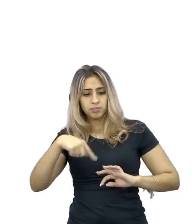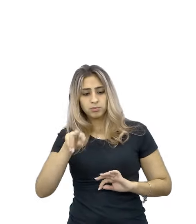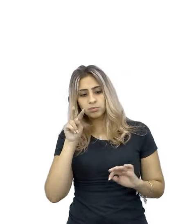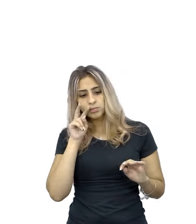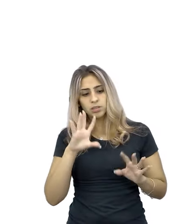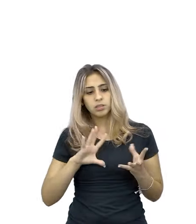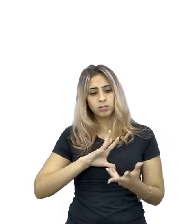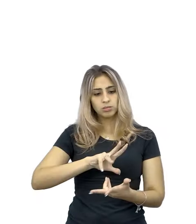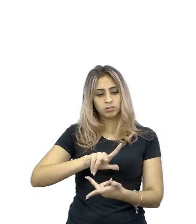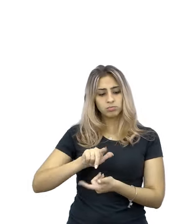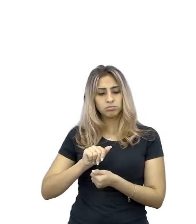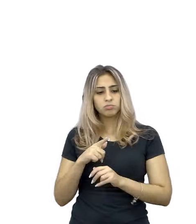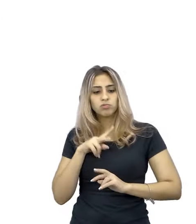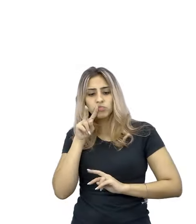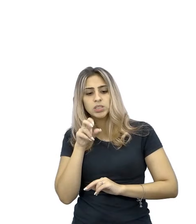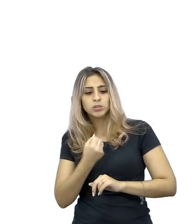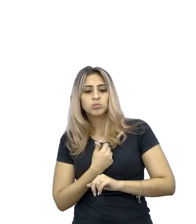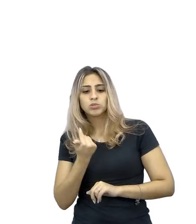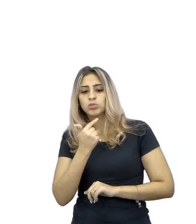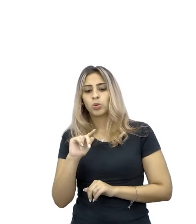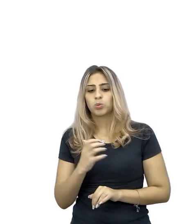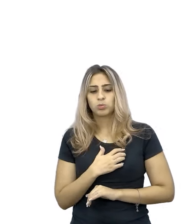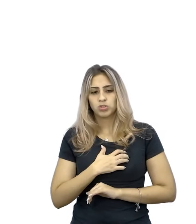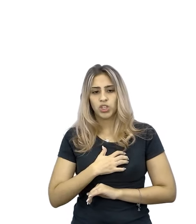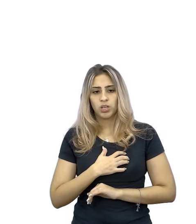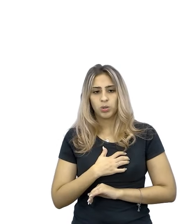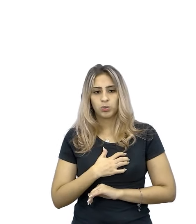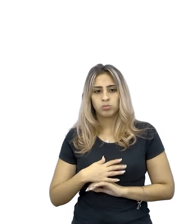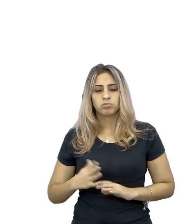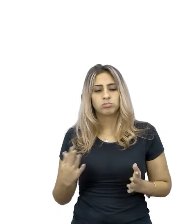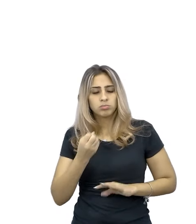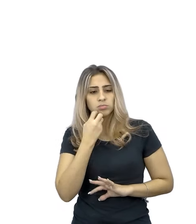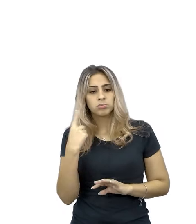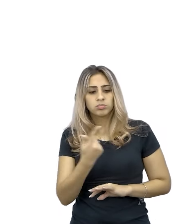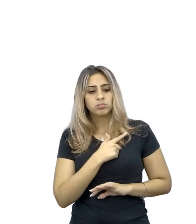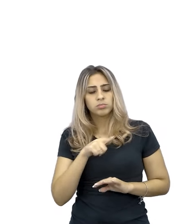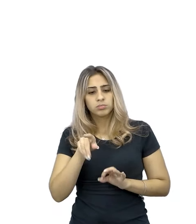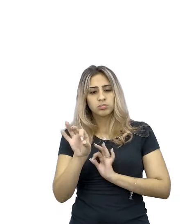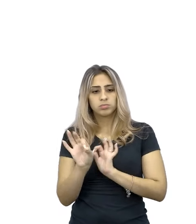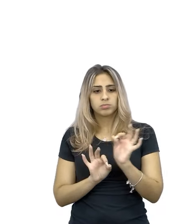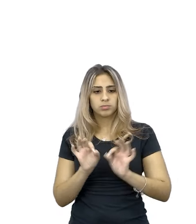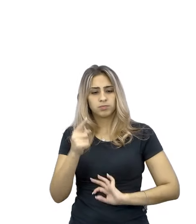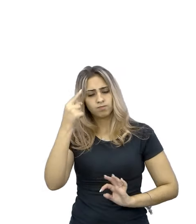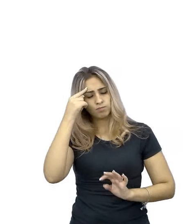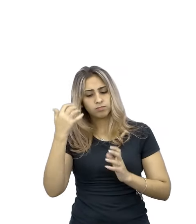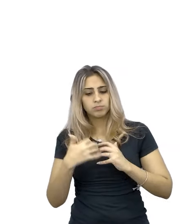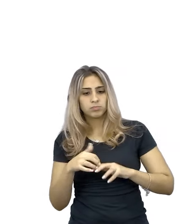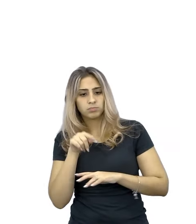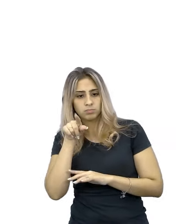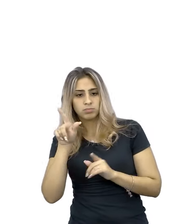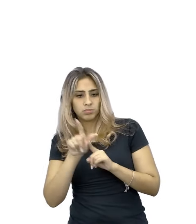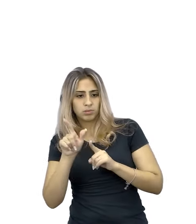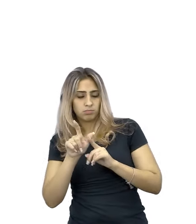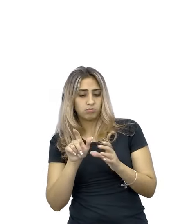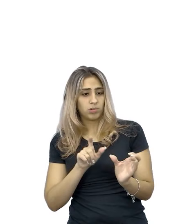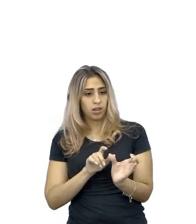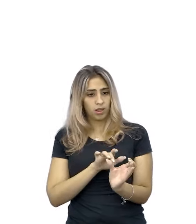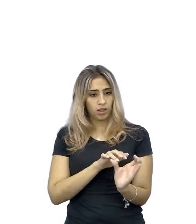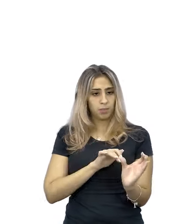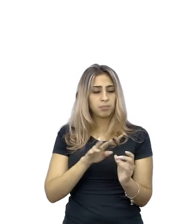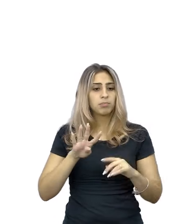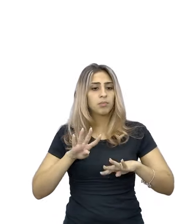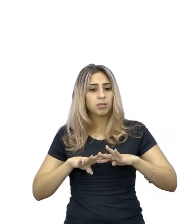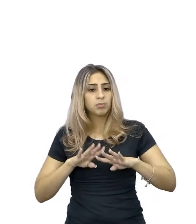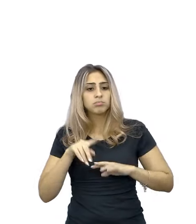os números, ver os números de outras formas. Bom, então, para isso a gente preparou, pensando nesse letramento matemático,